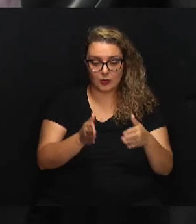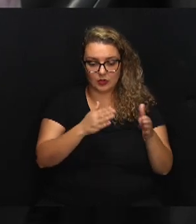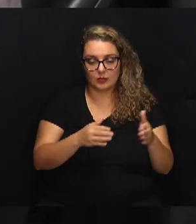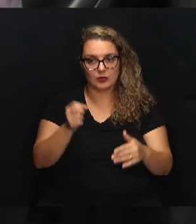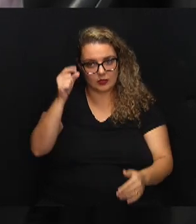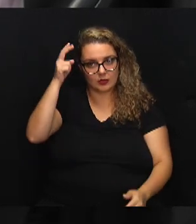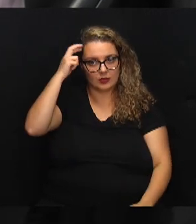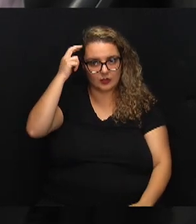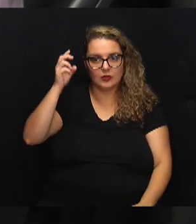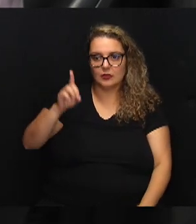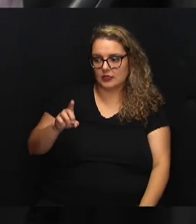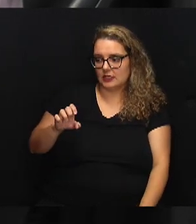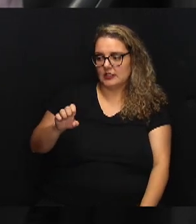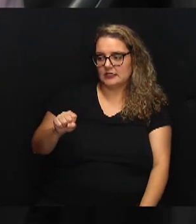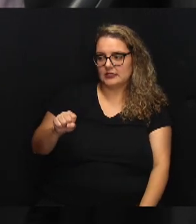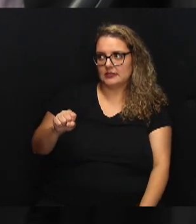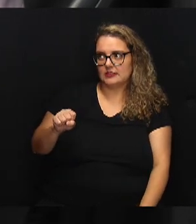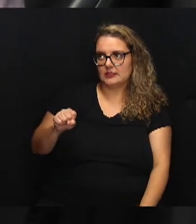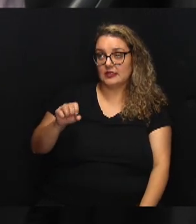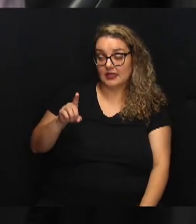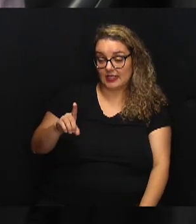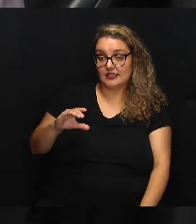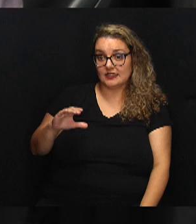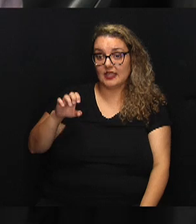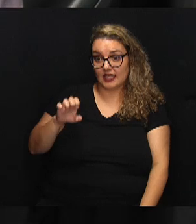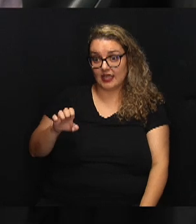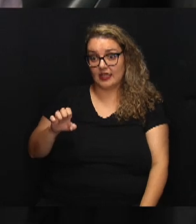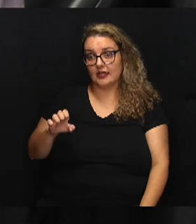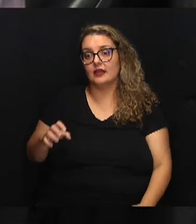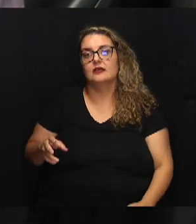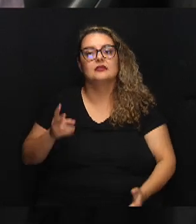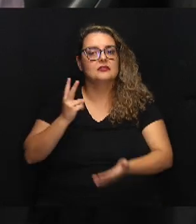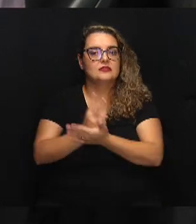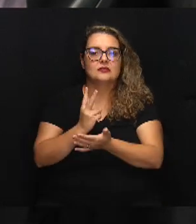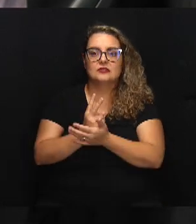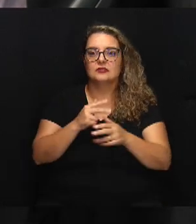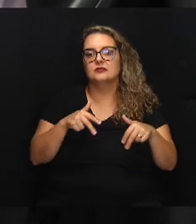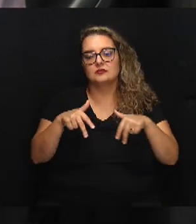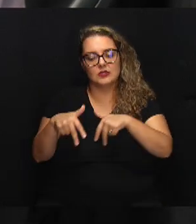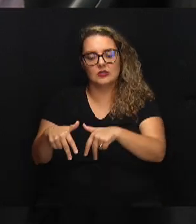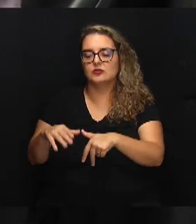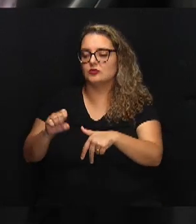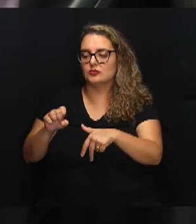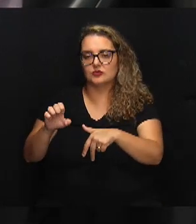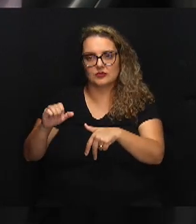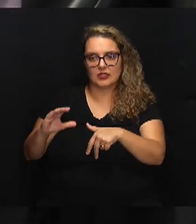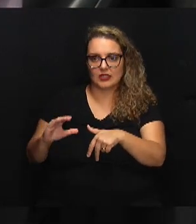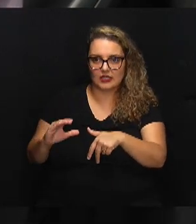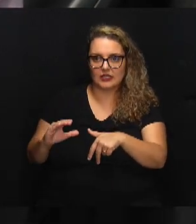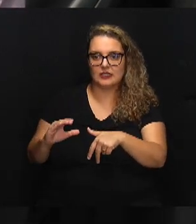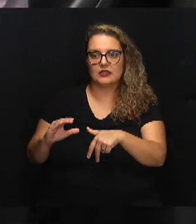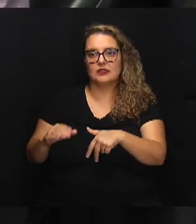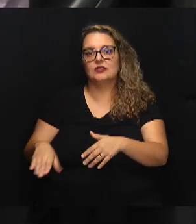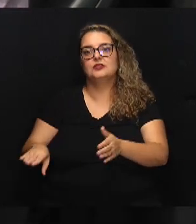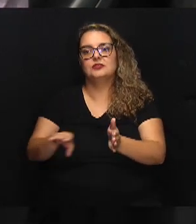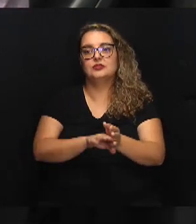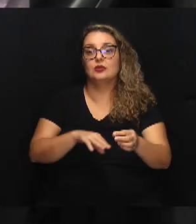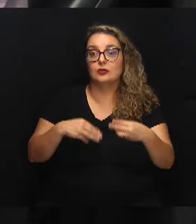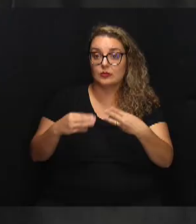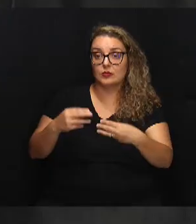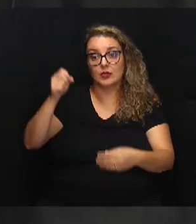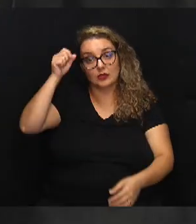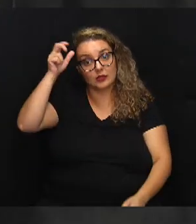DCE. A gente foi do DCE da USP juntos, né? Tá. Então o Bugre sempre atuou no SESC, sempre atuou no Ministério, chegou ao Ministério da Cultura,